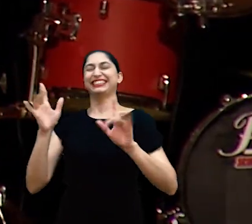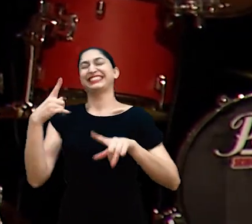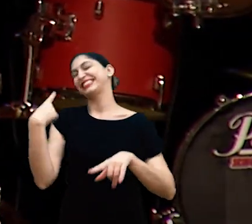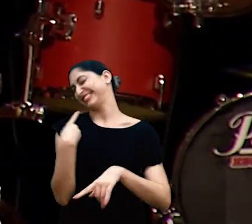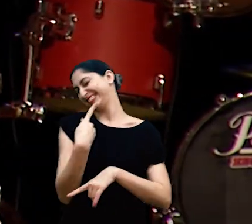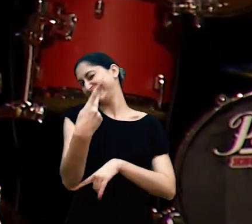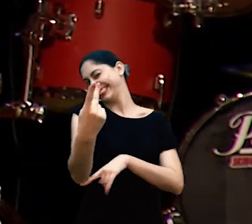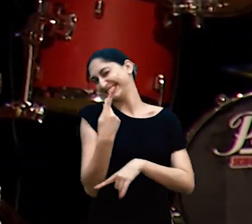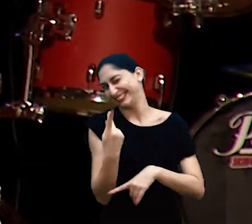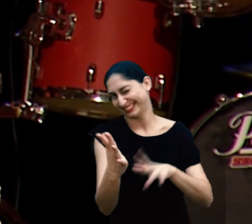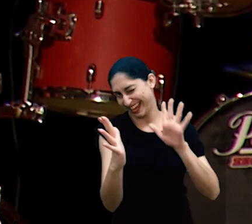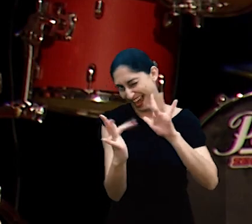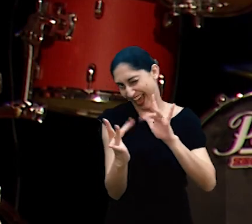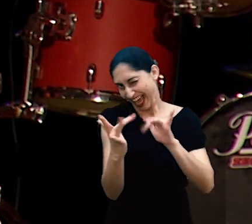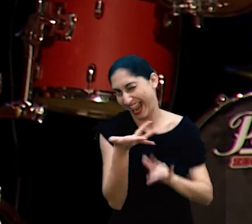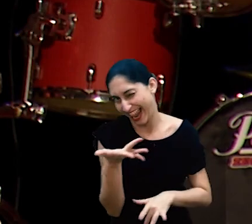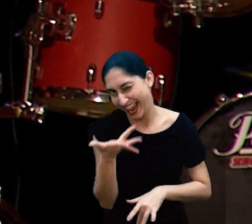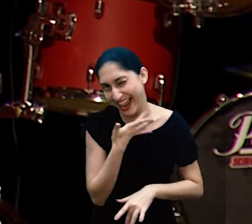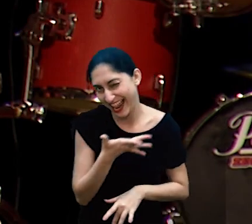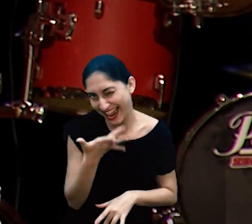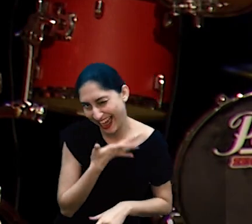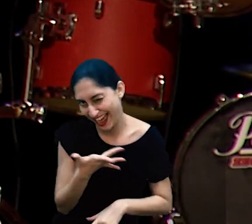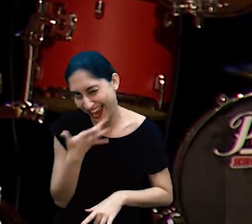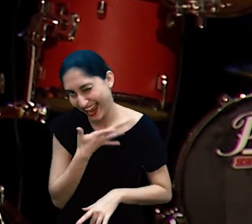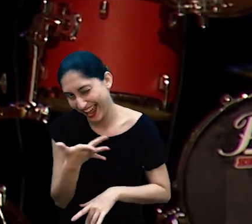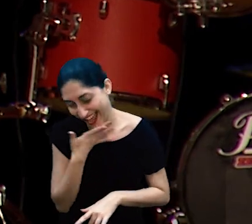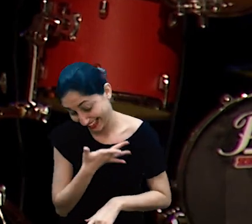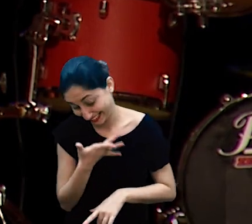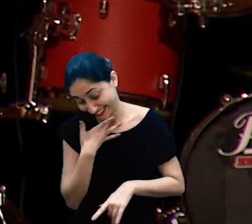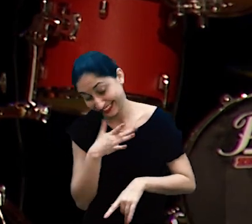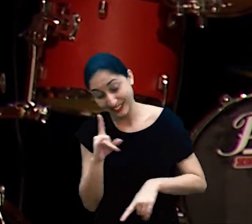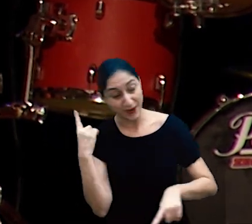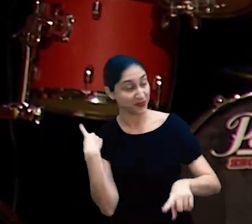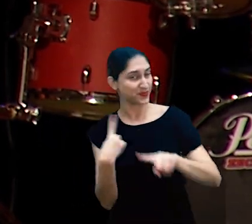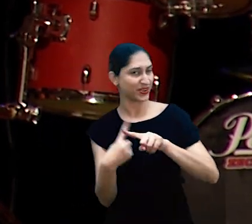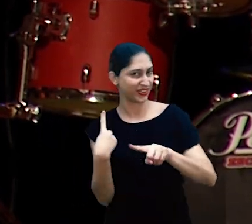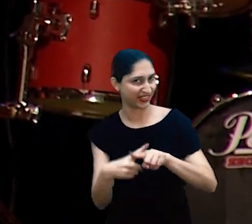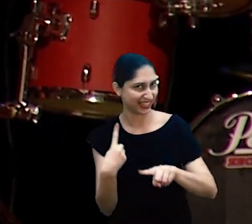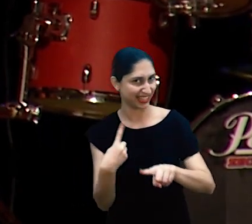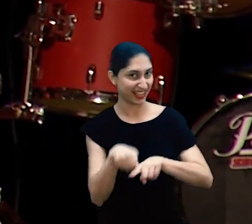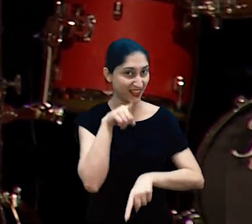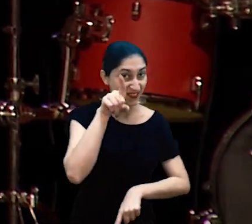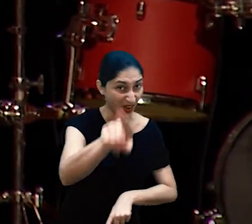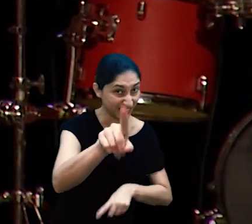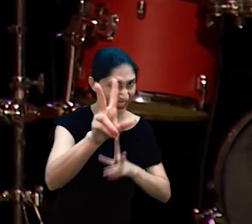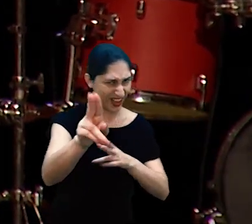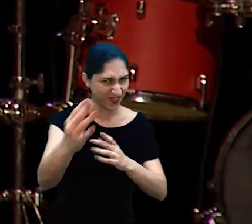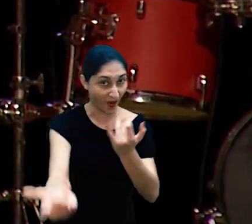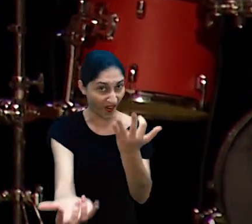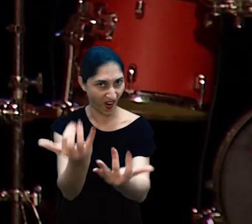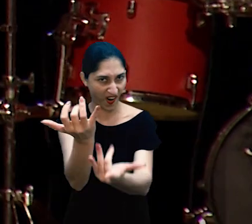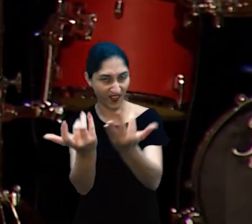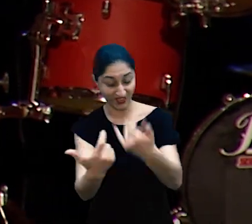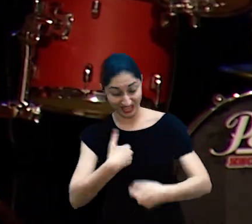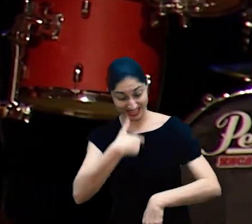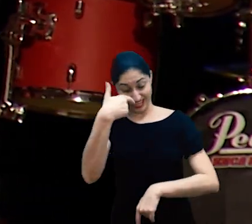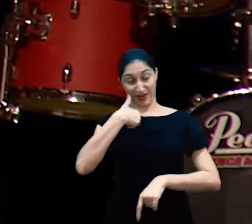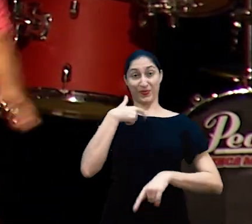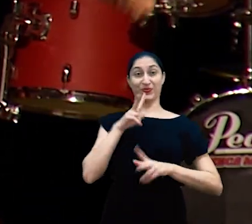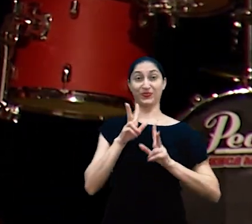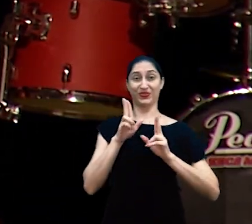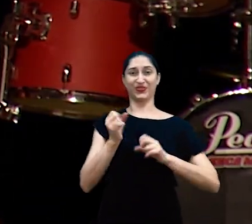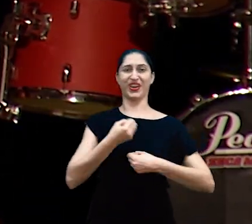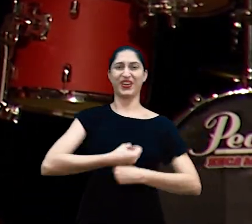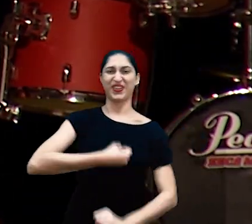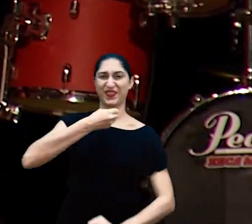benzinho, nosso namoro só é gostosinho assim, porque você é o fogo